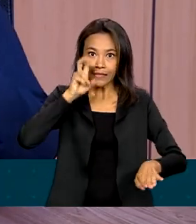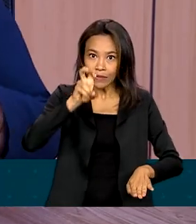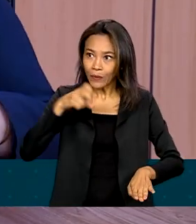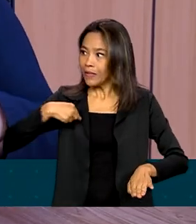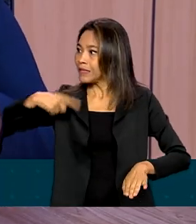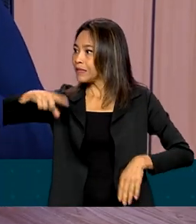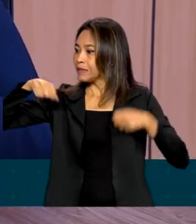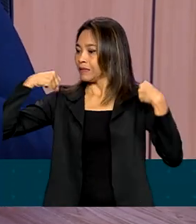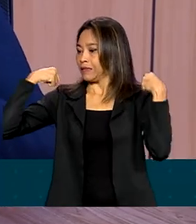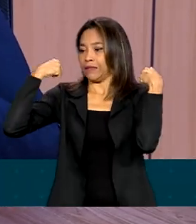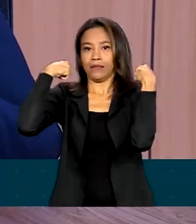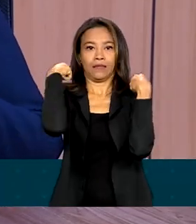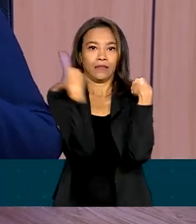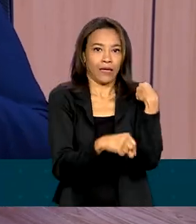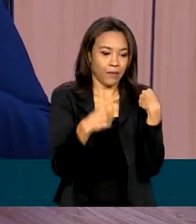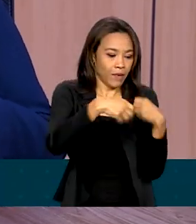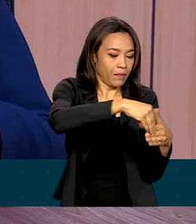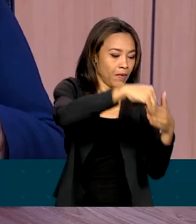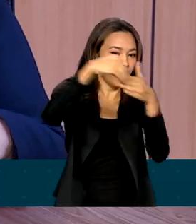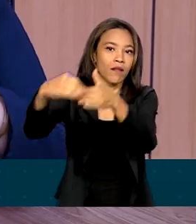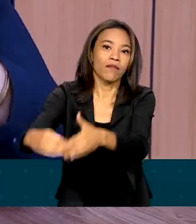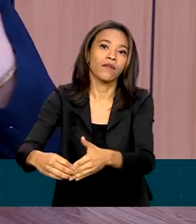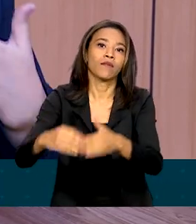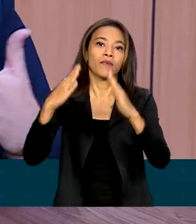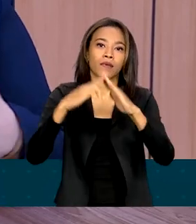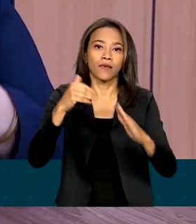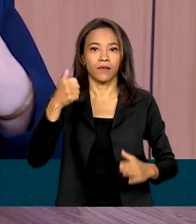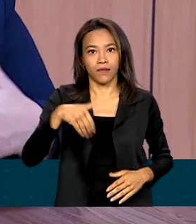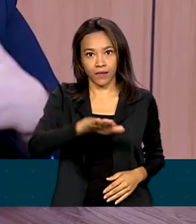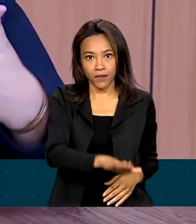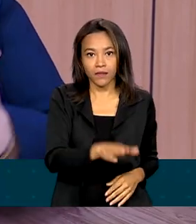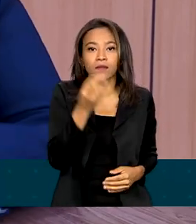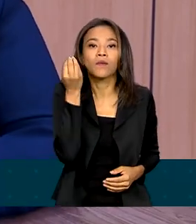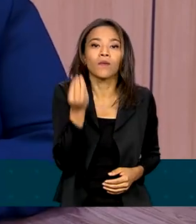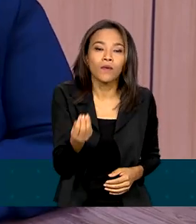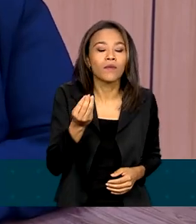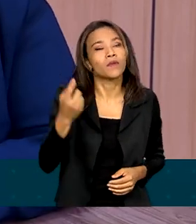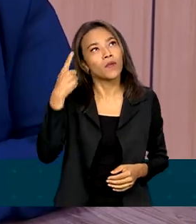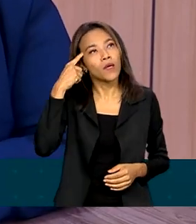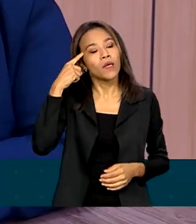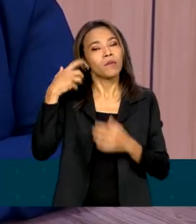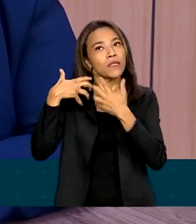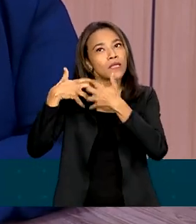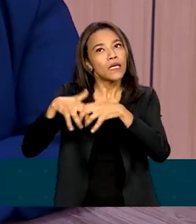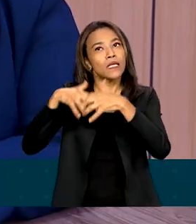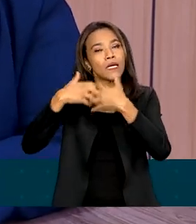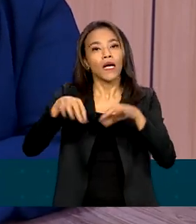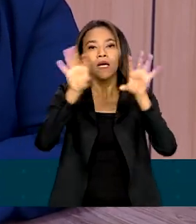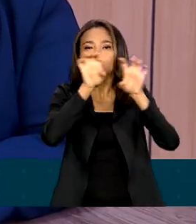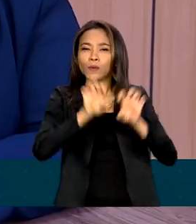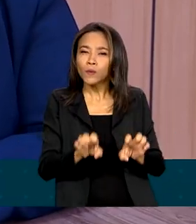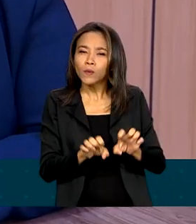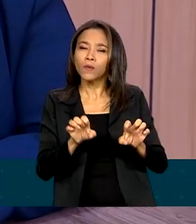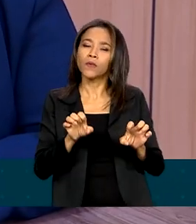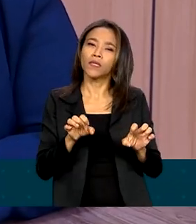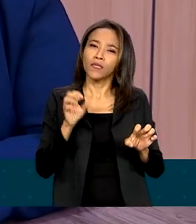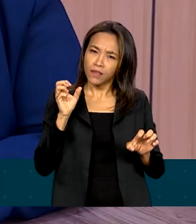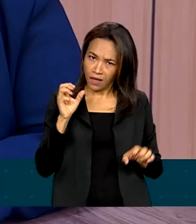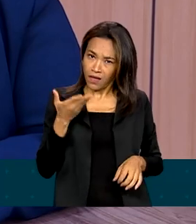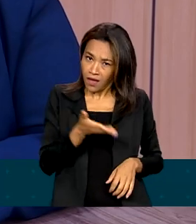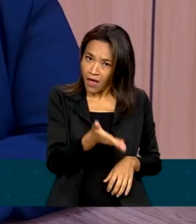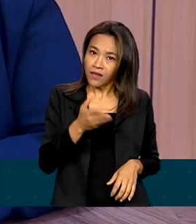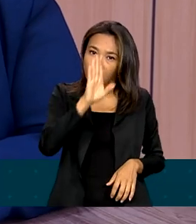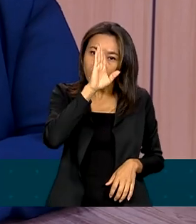do trabalho e pegar a criança na creche. Então, como é que nós vamos repensar a estrutura e se esse é